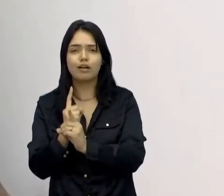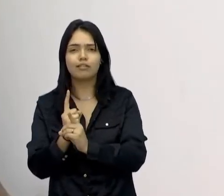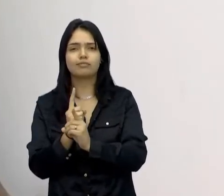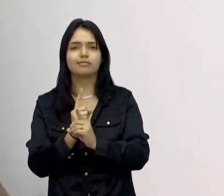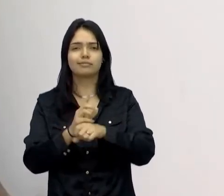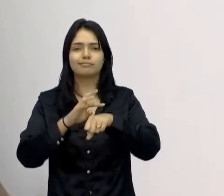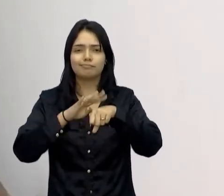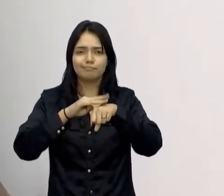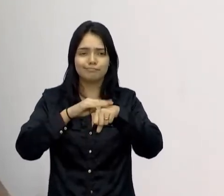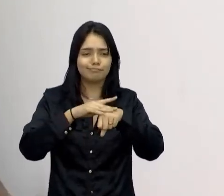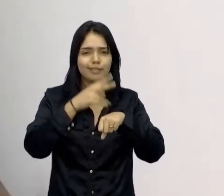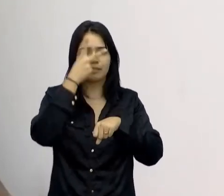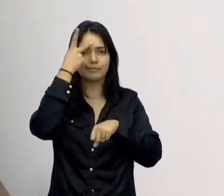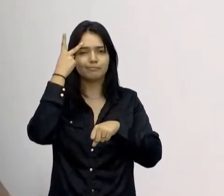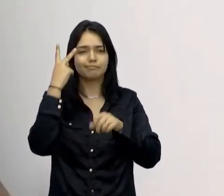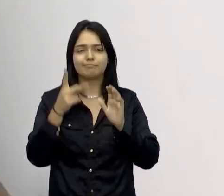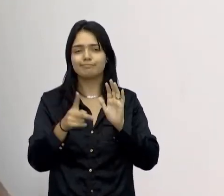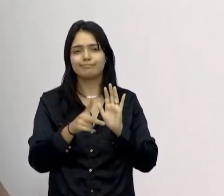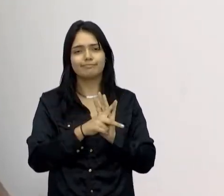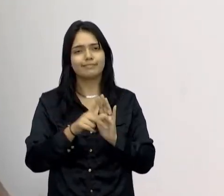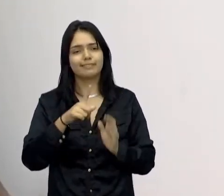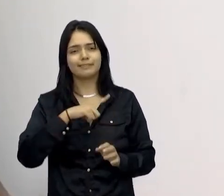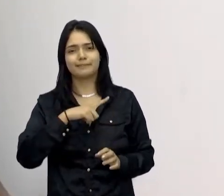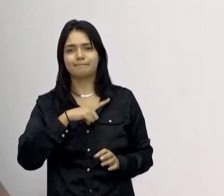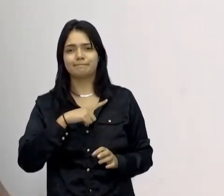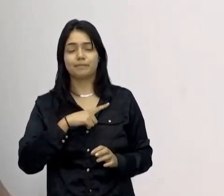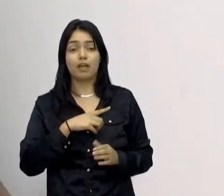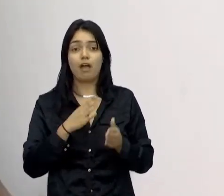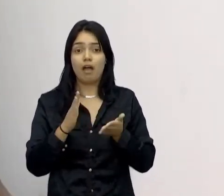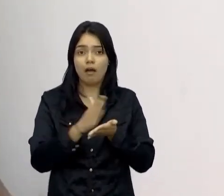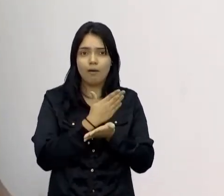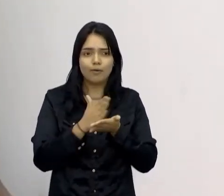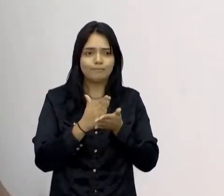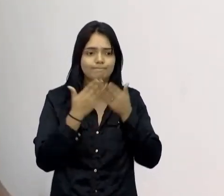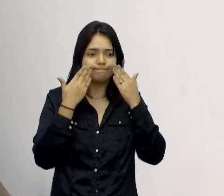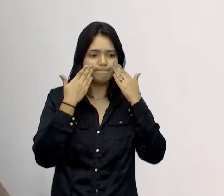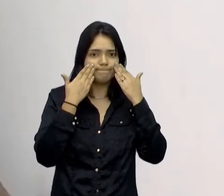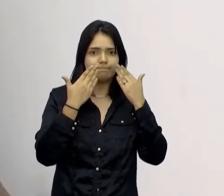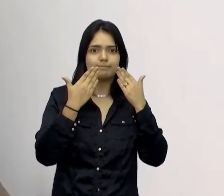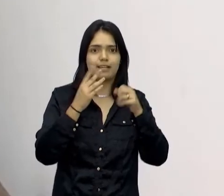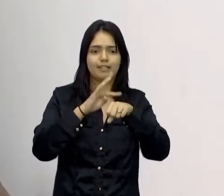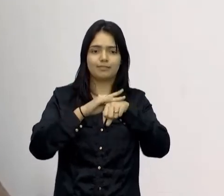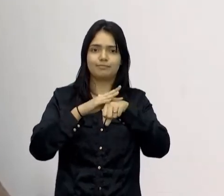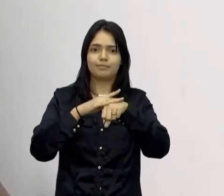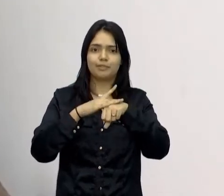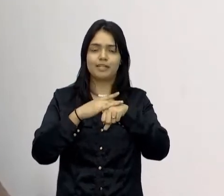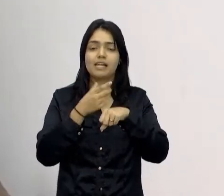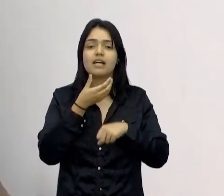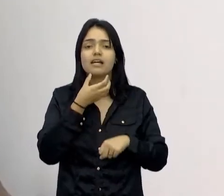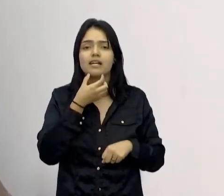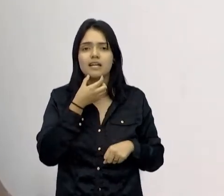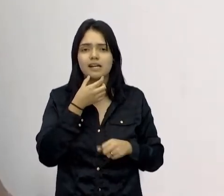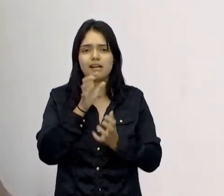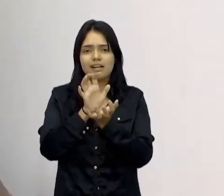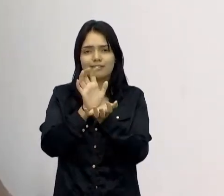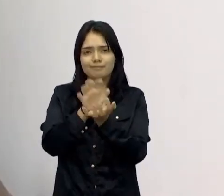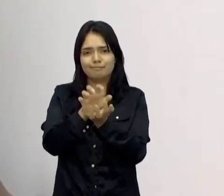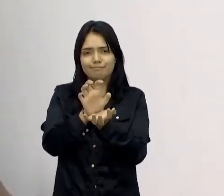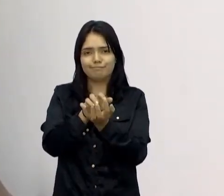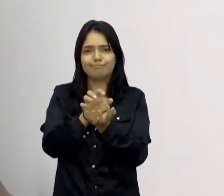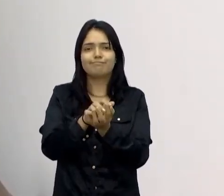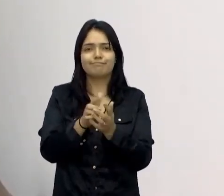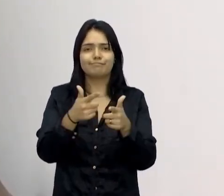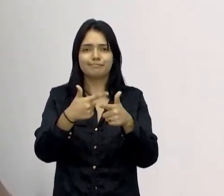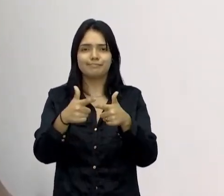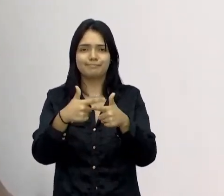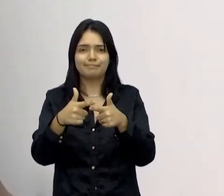sequelas, entre elas uma que é muito visível, que é justamente a forma do queixo, né? Um queixo